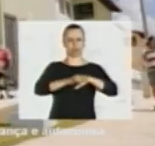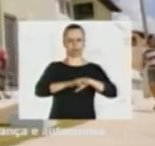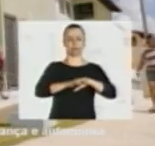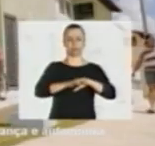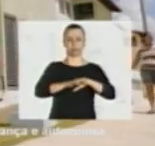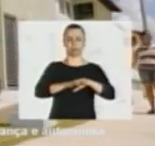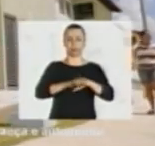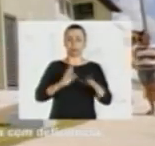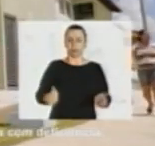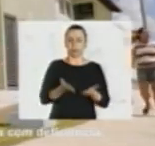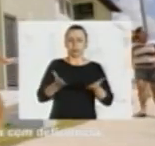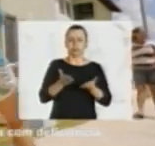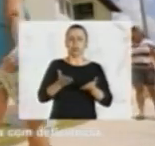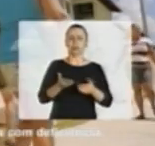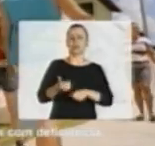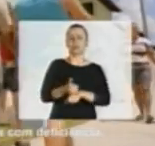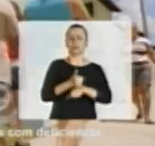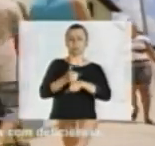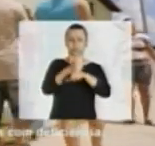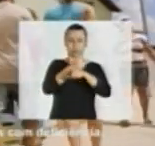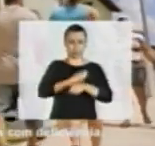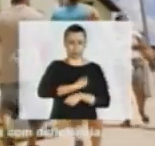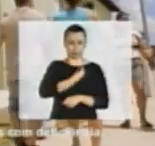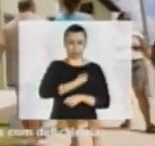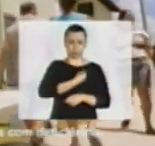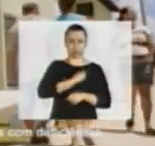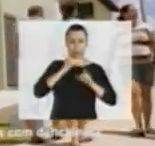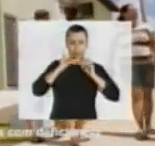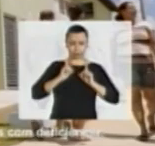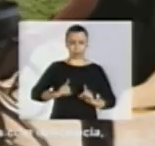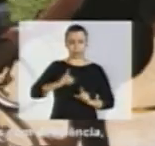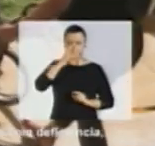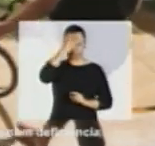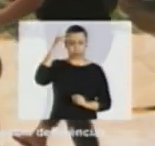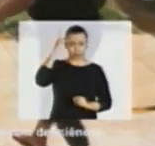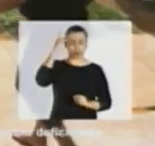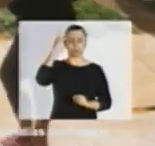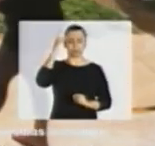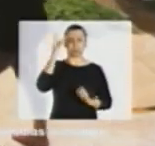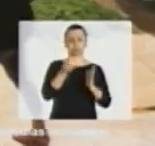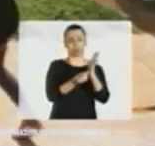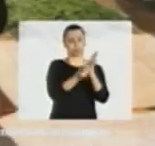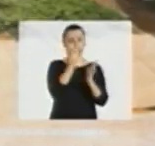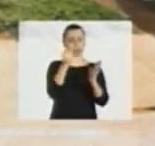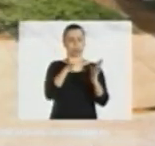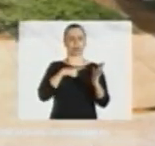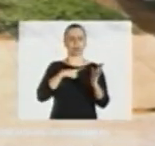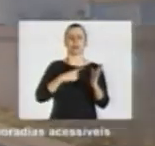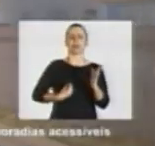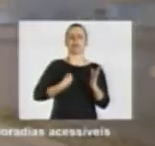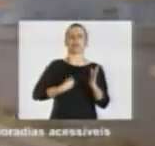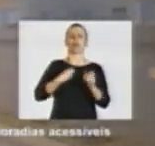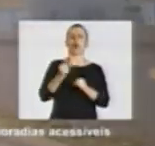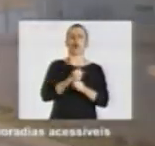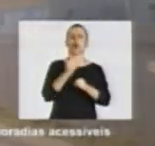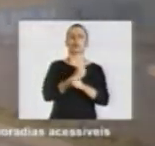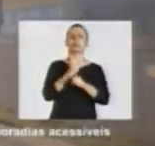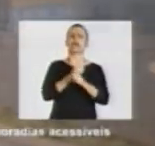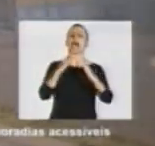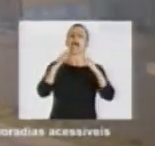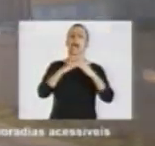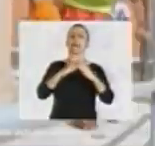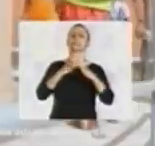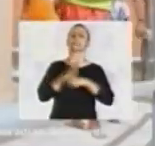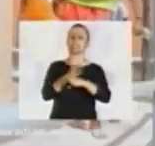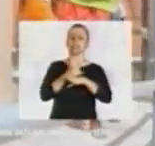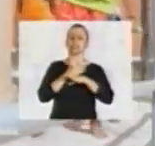autonomia e para promover a qualidade de vida dos brasileiros com deficiência o viver sem limite está presente na construção